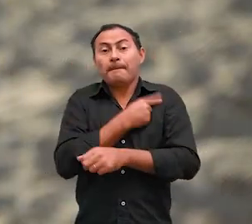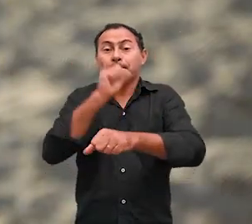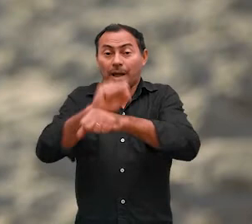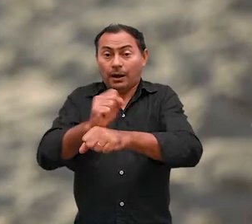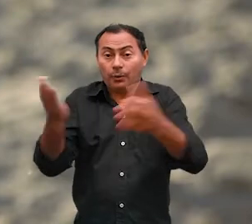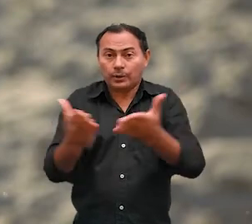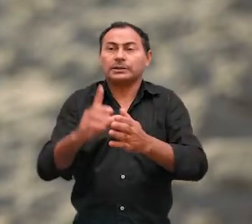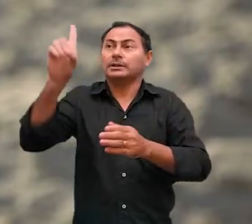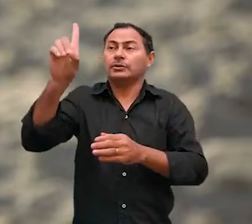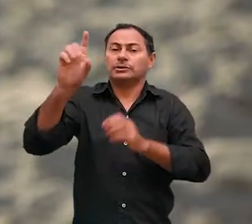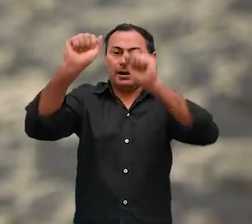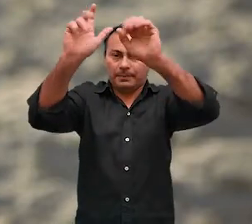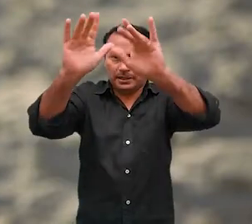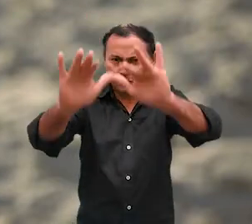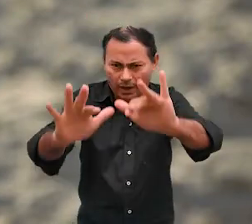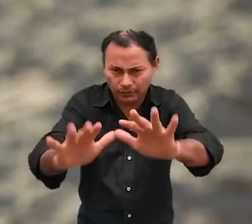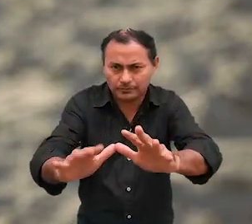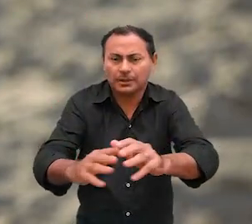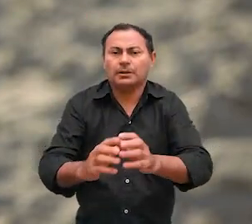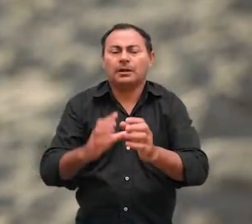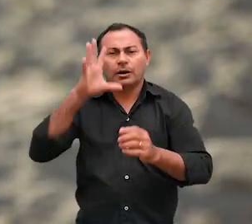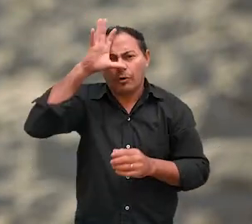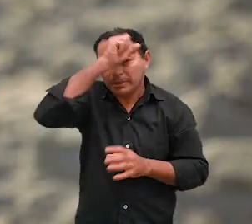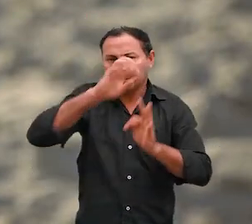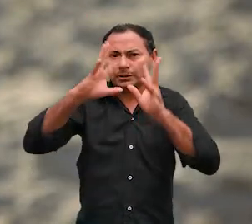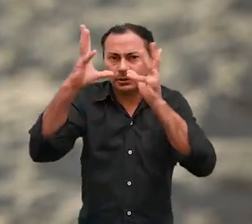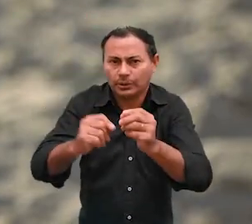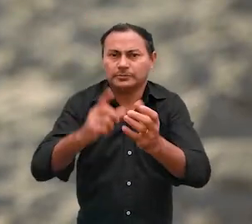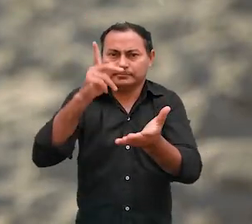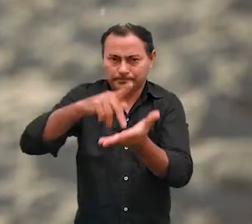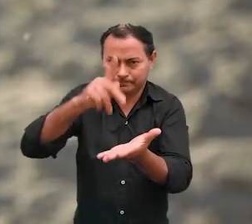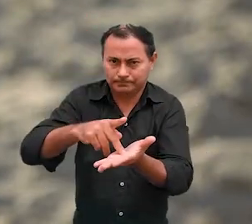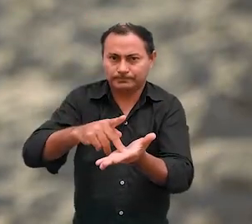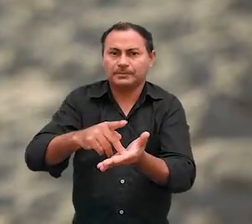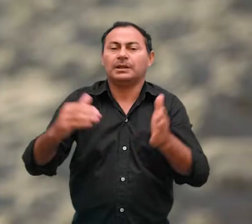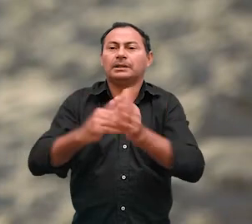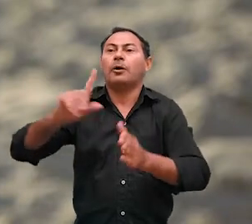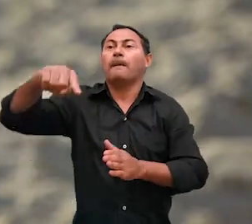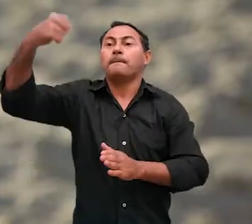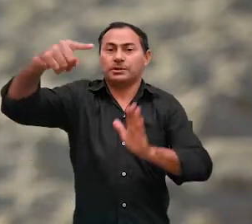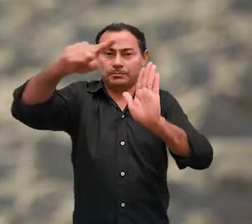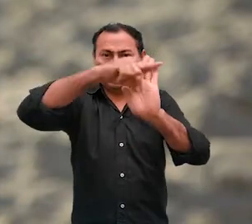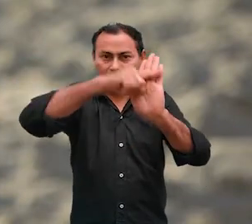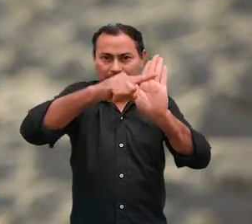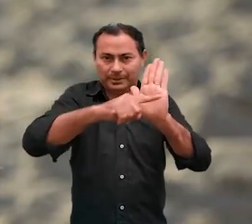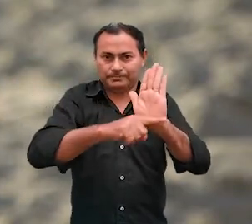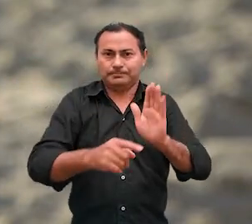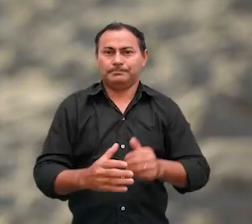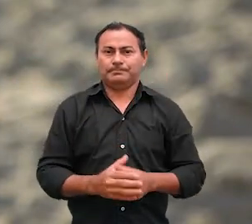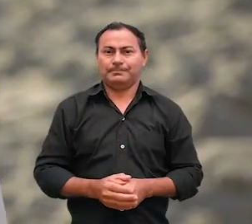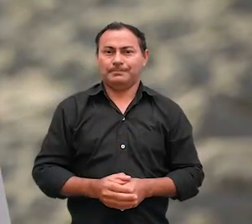vamos ter que ficar por aqui hoje que Deus possa lhe abençoar grandemente a compreender todas as verdades até o próximo